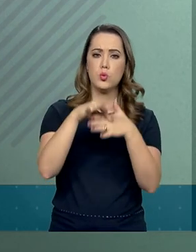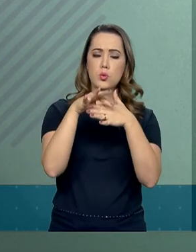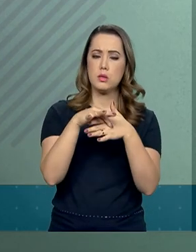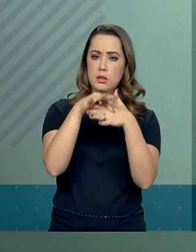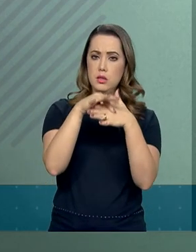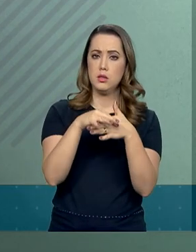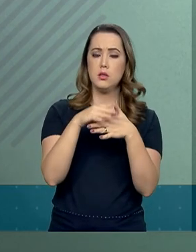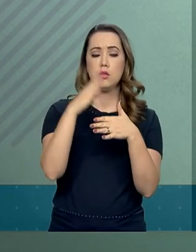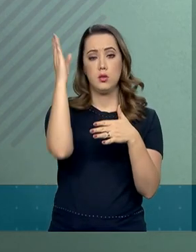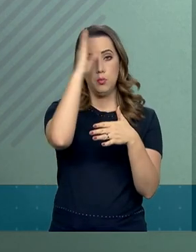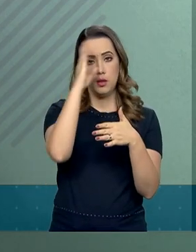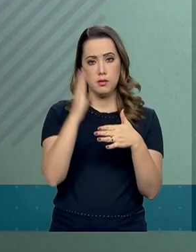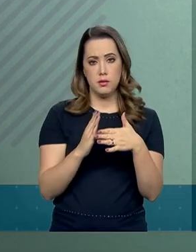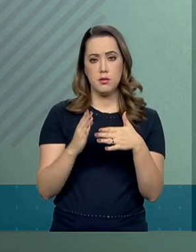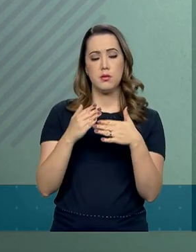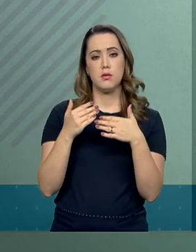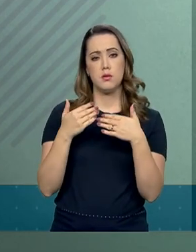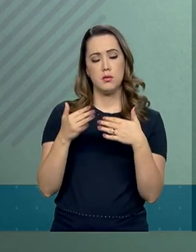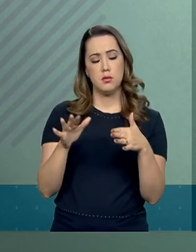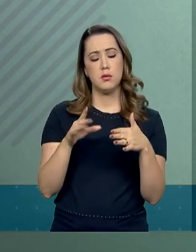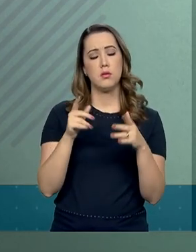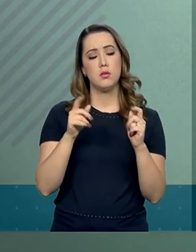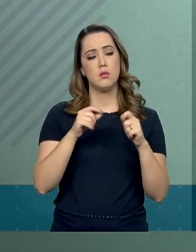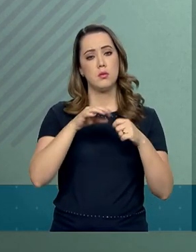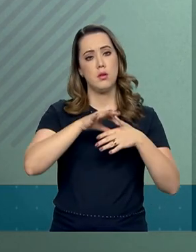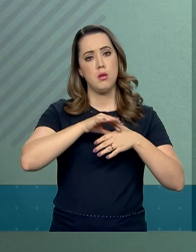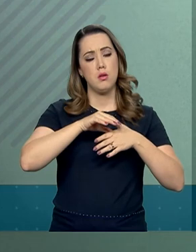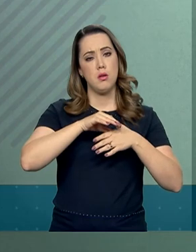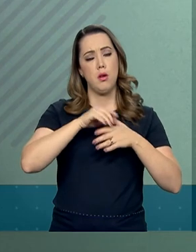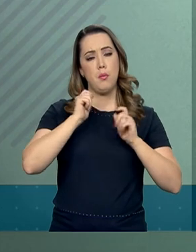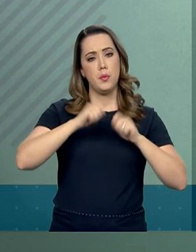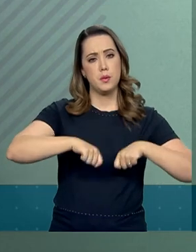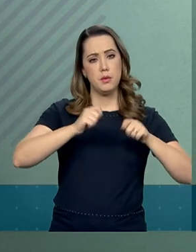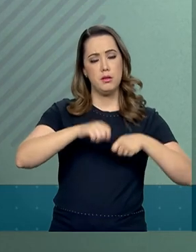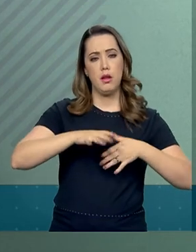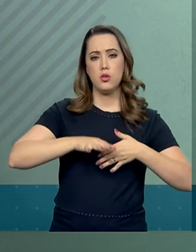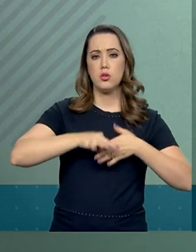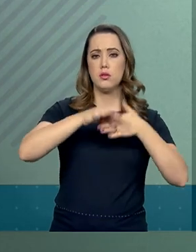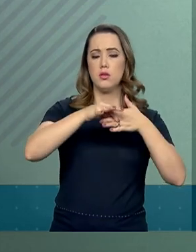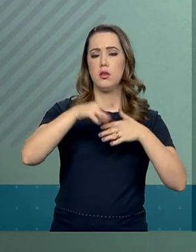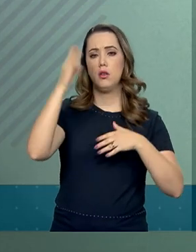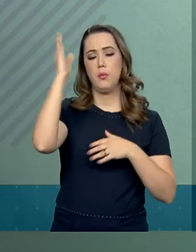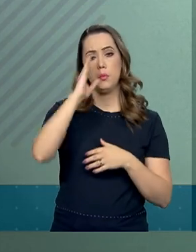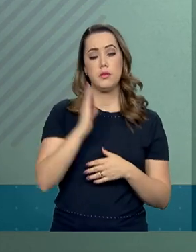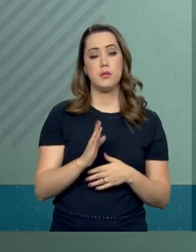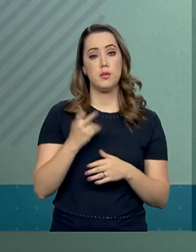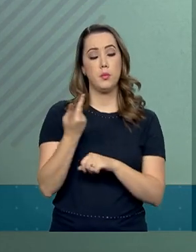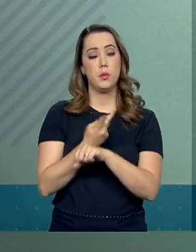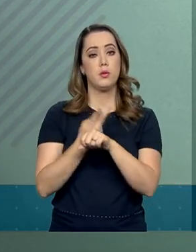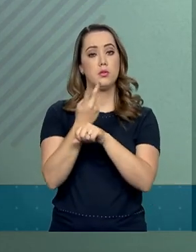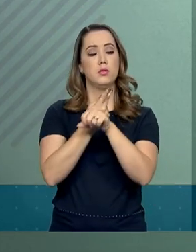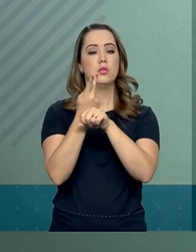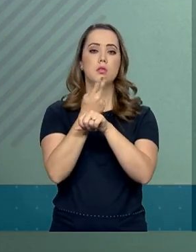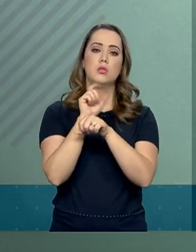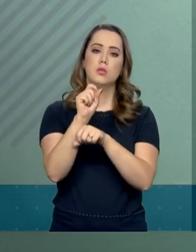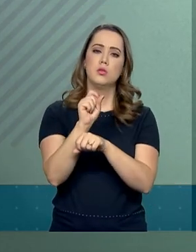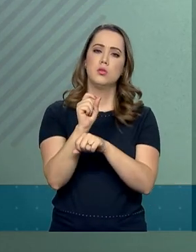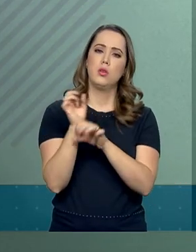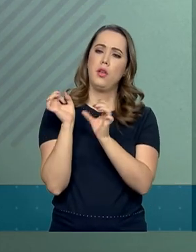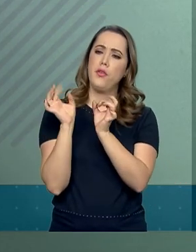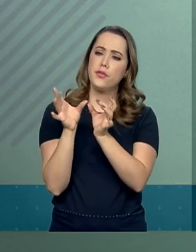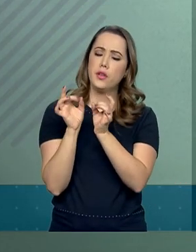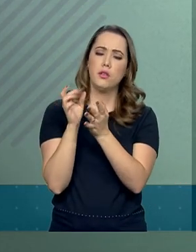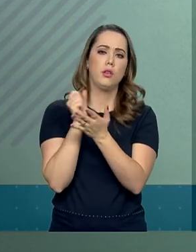que ele dirige a sua capacidade de liderar esse país na busca como eu disse de um comércio